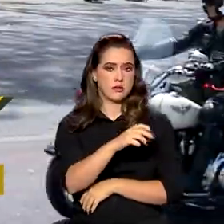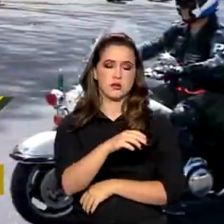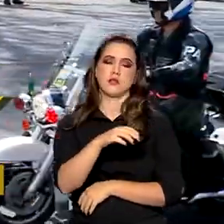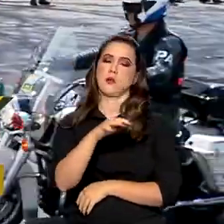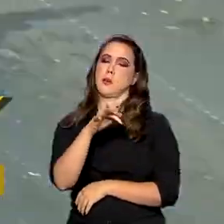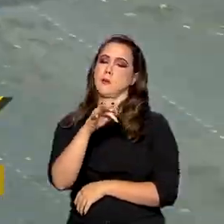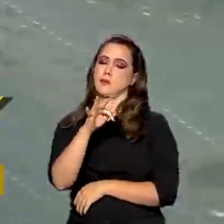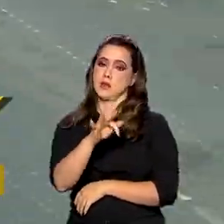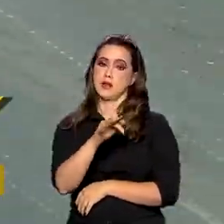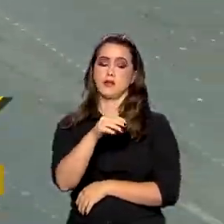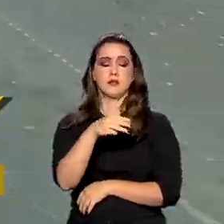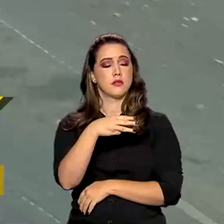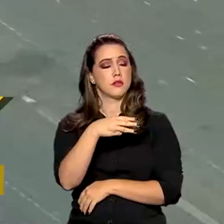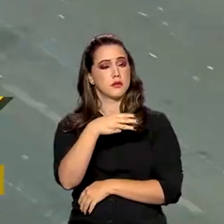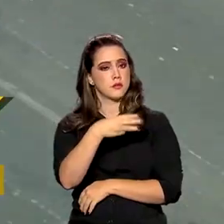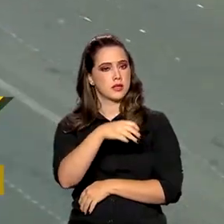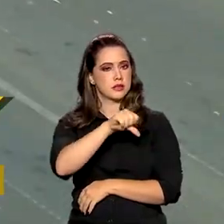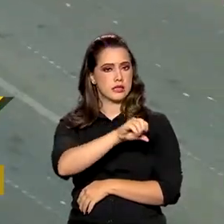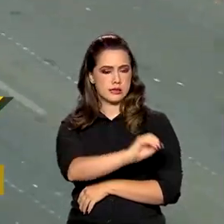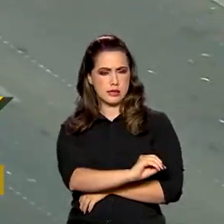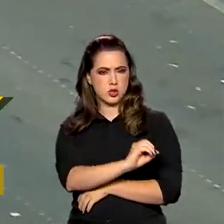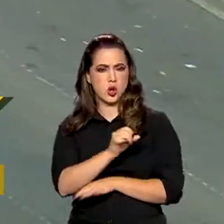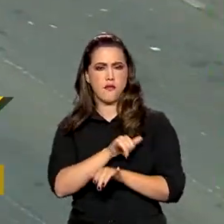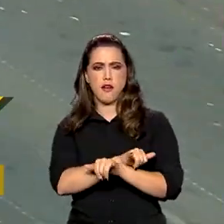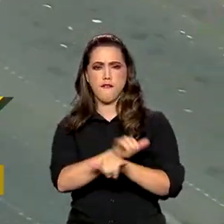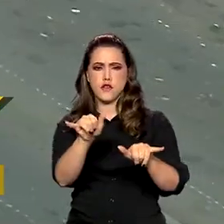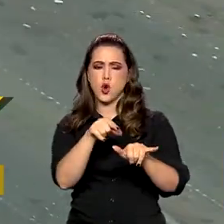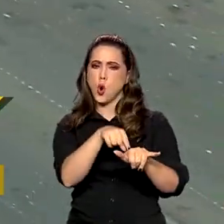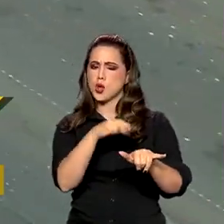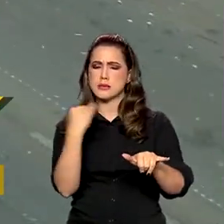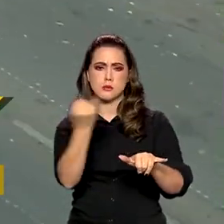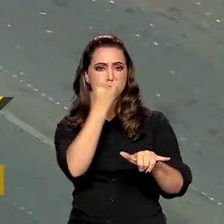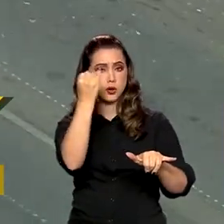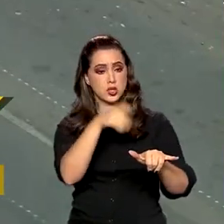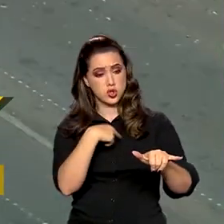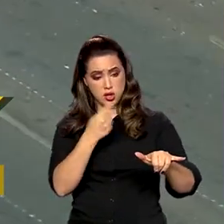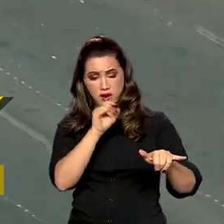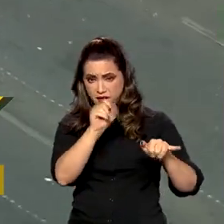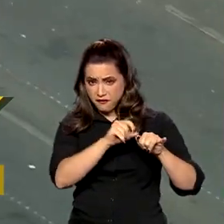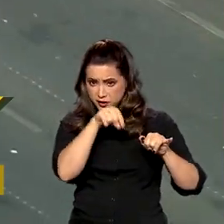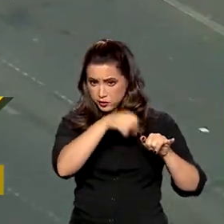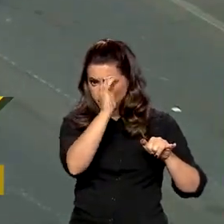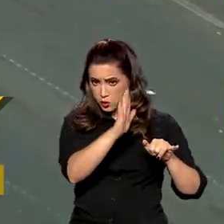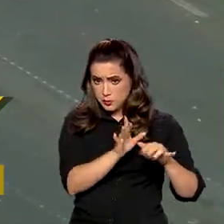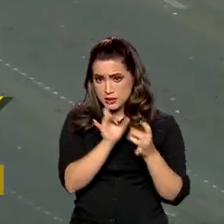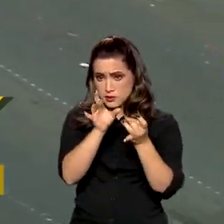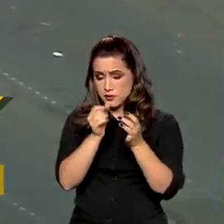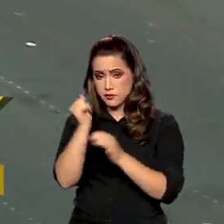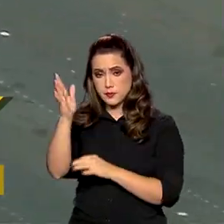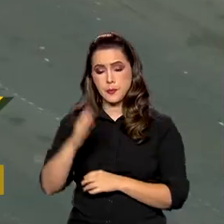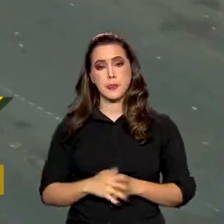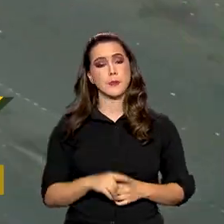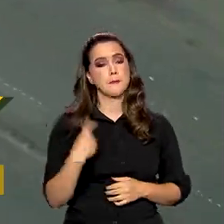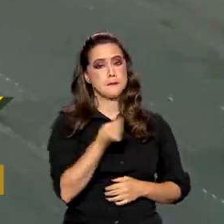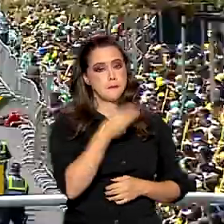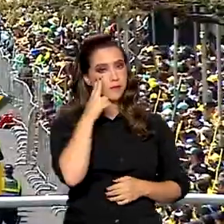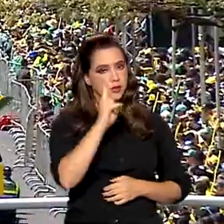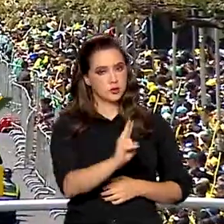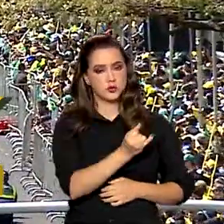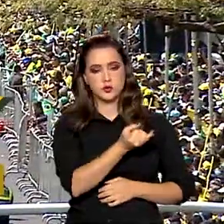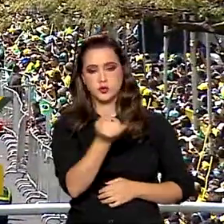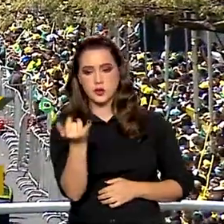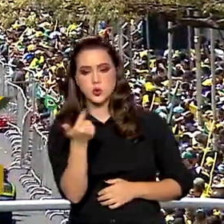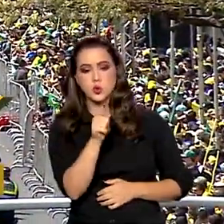presidencial. Temos as nossas aeronaves, que são o Super Tucano, como eu comentei, os A-29, 10 Cordeiro da Fumaça, são aeronaves